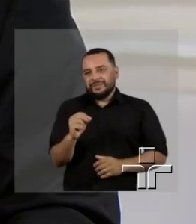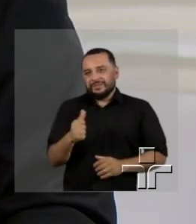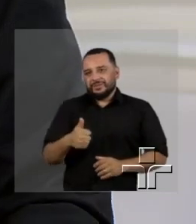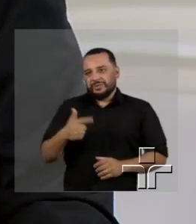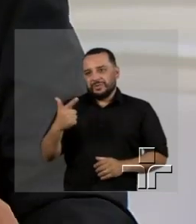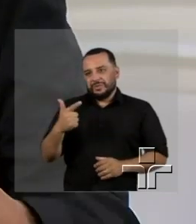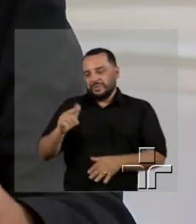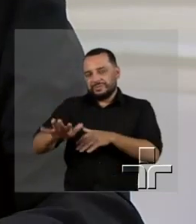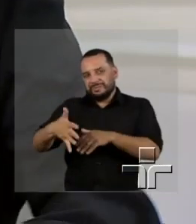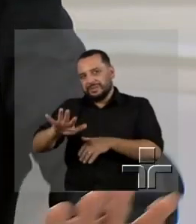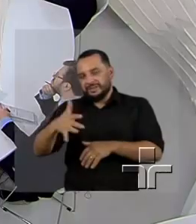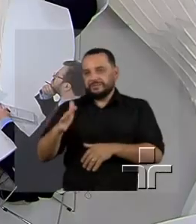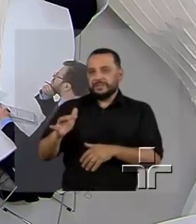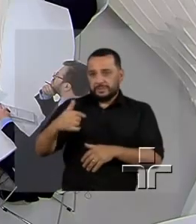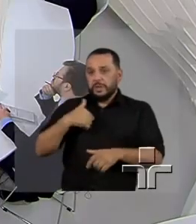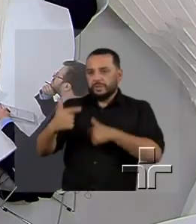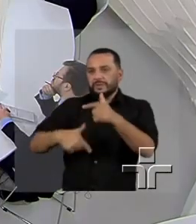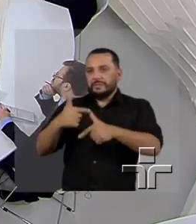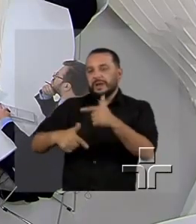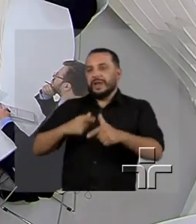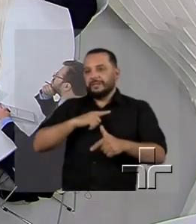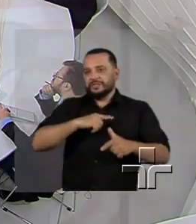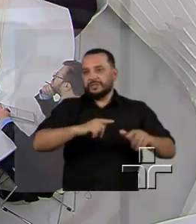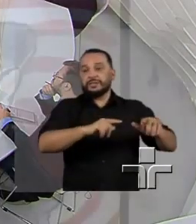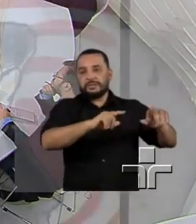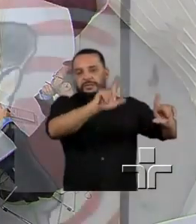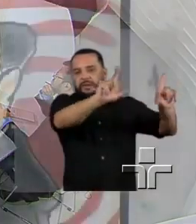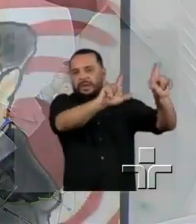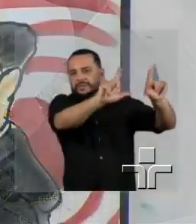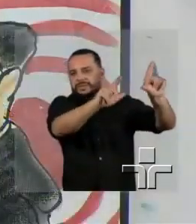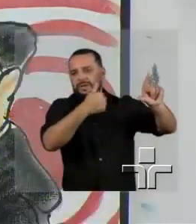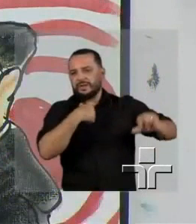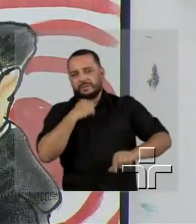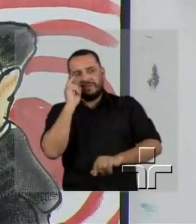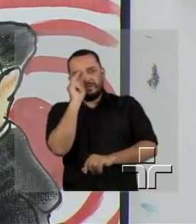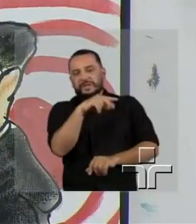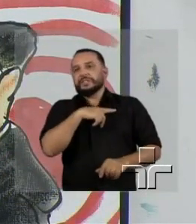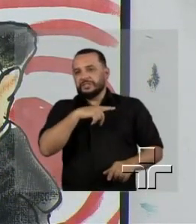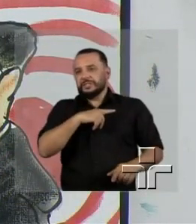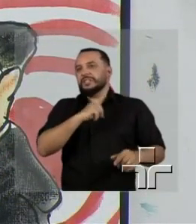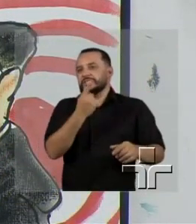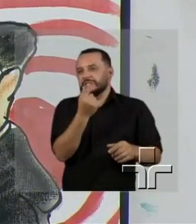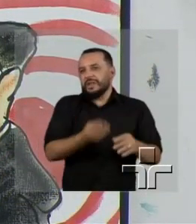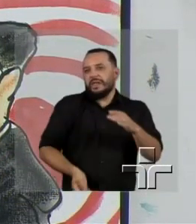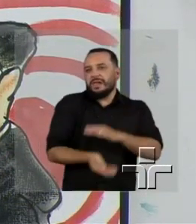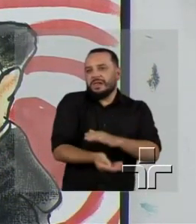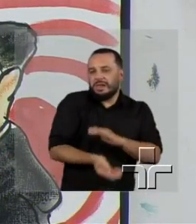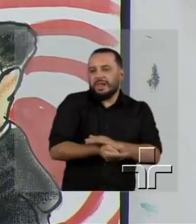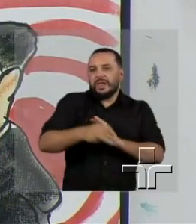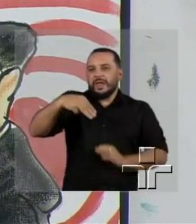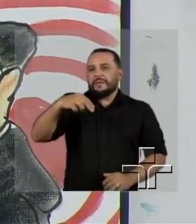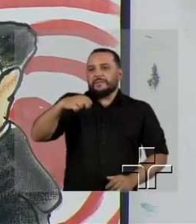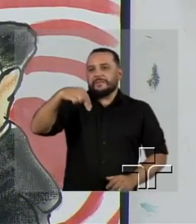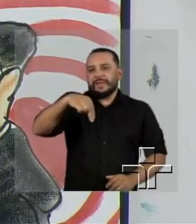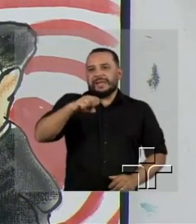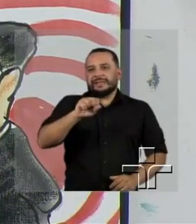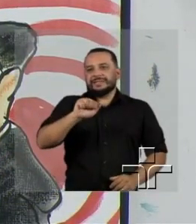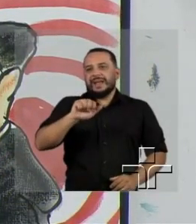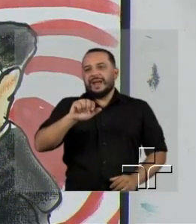Não existe um planejamento ou uma visão dos militares, né? Isso não existe.